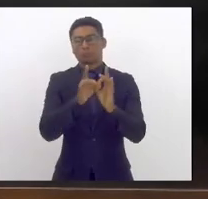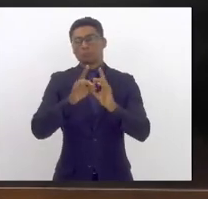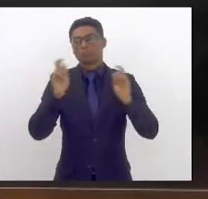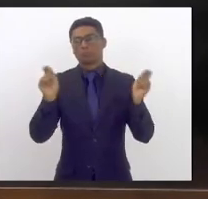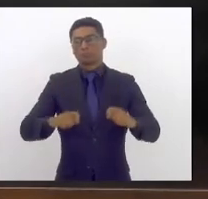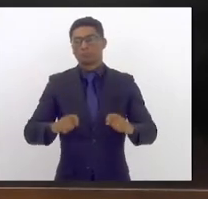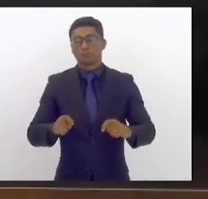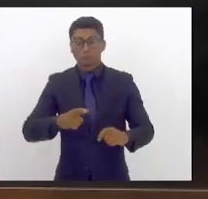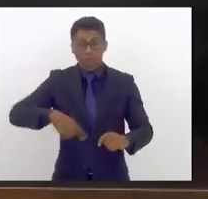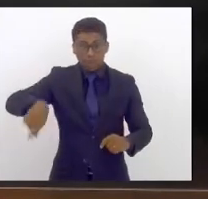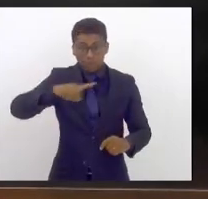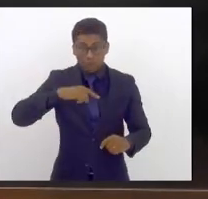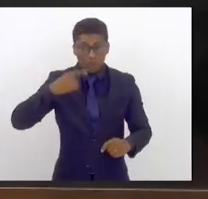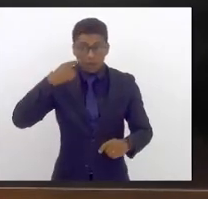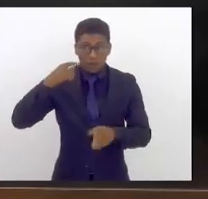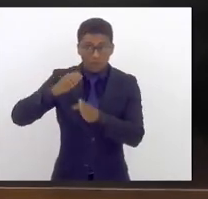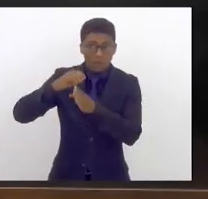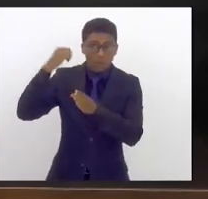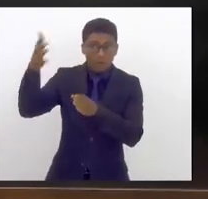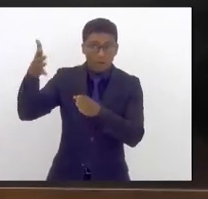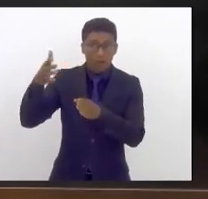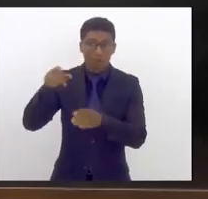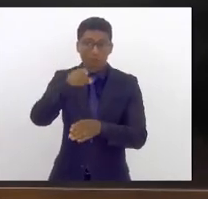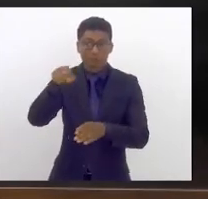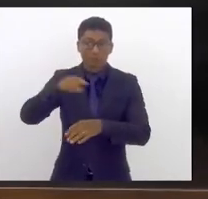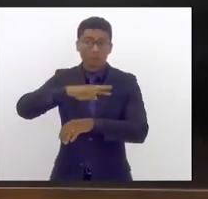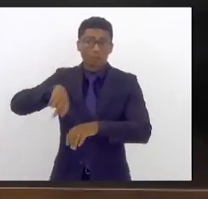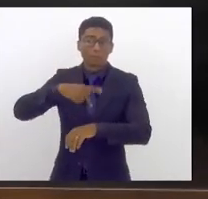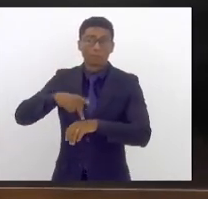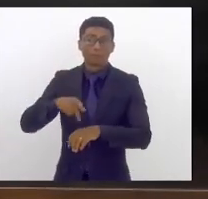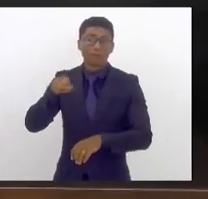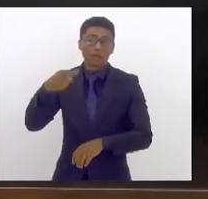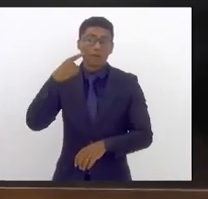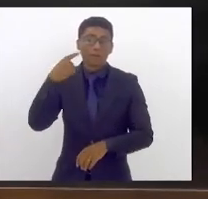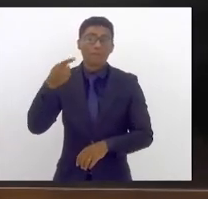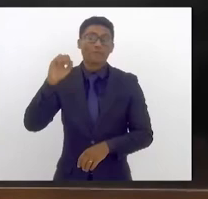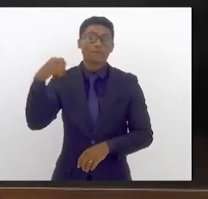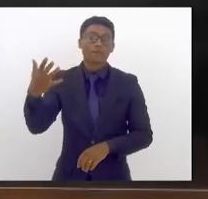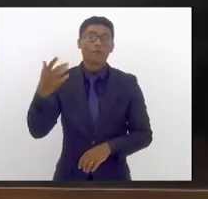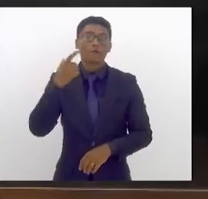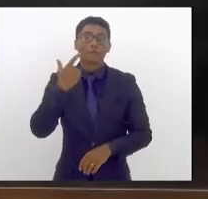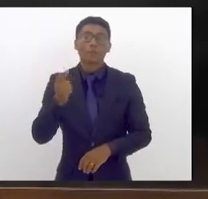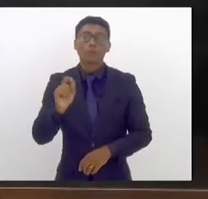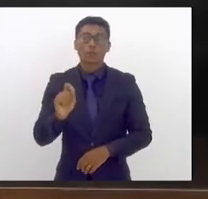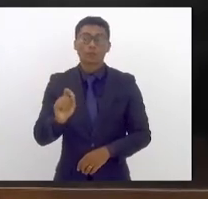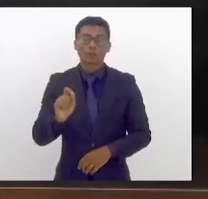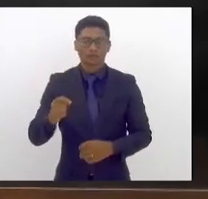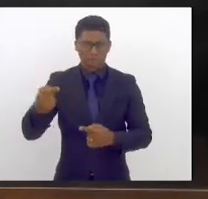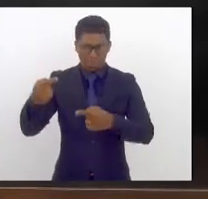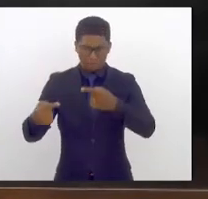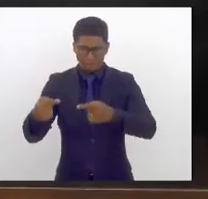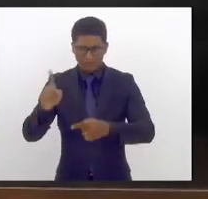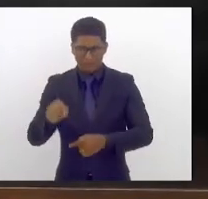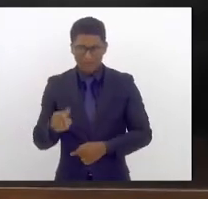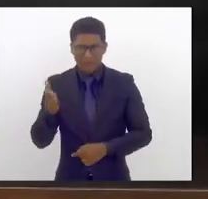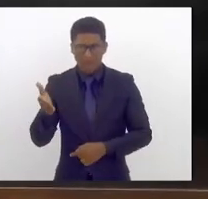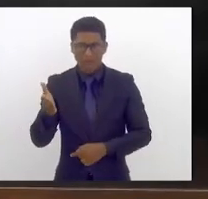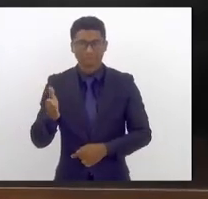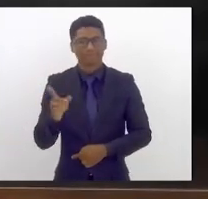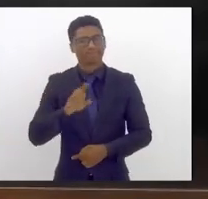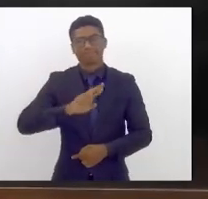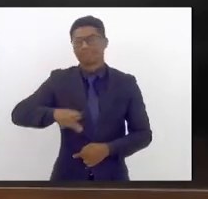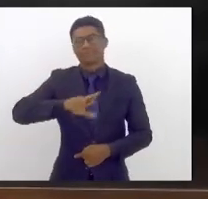a gente tá vendo do lado de fora do nosso país não é política a gente tá vendo